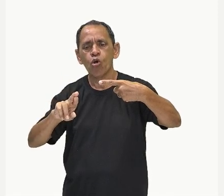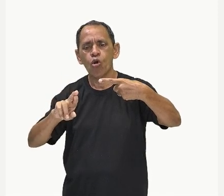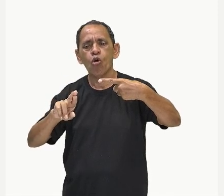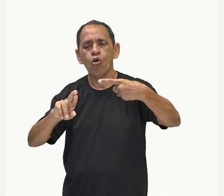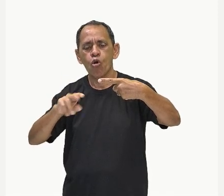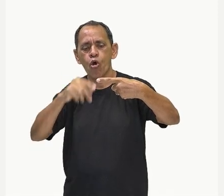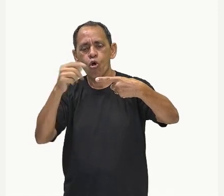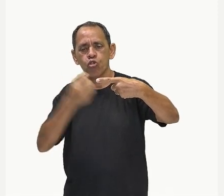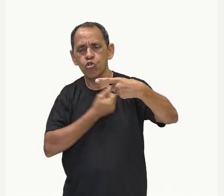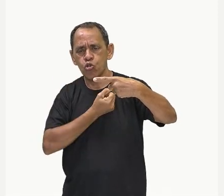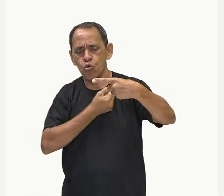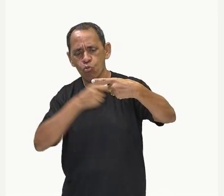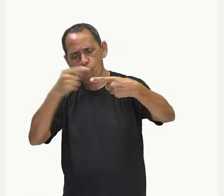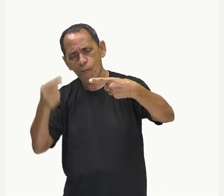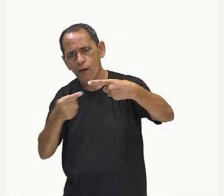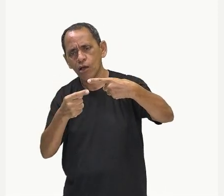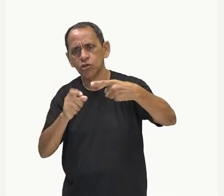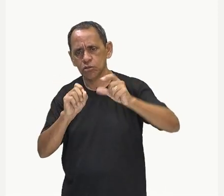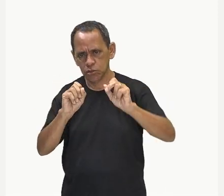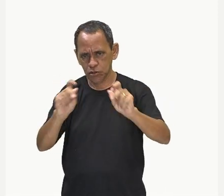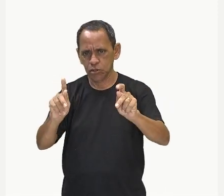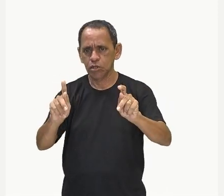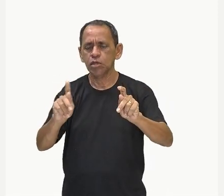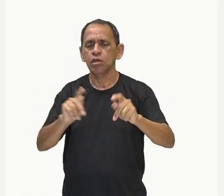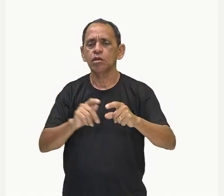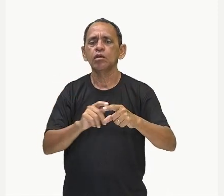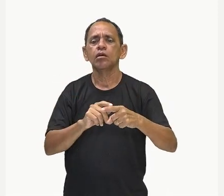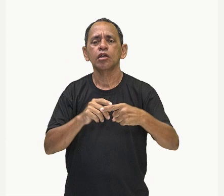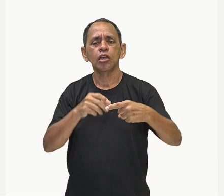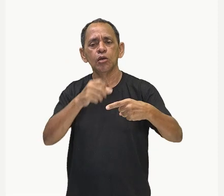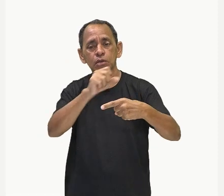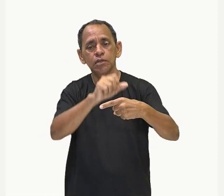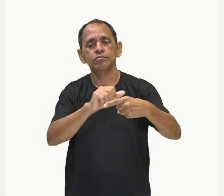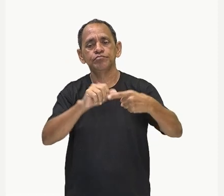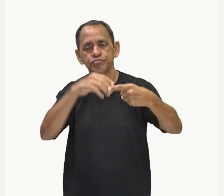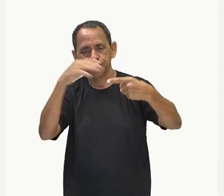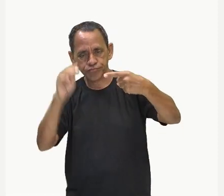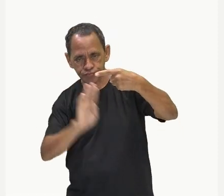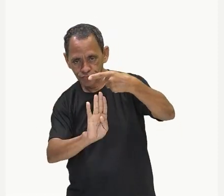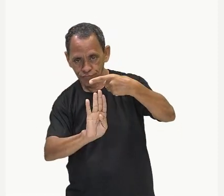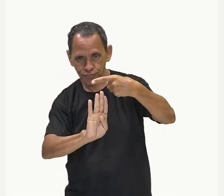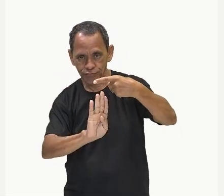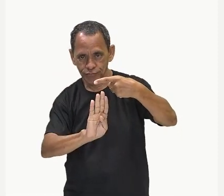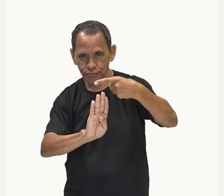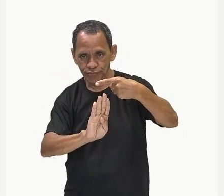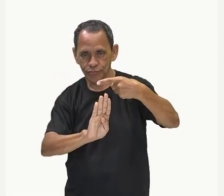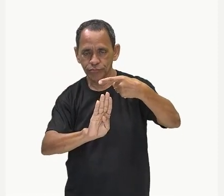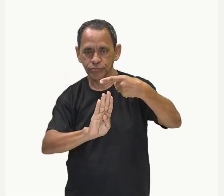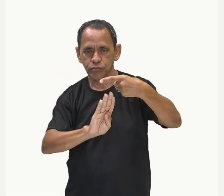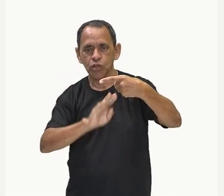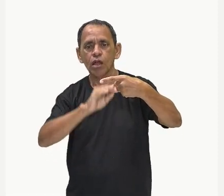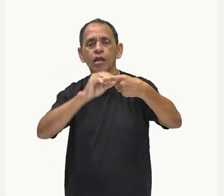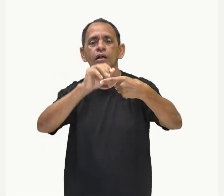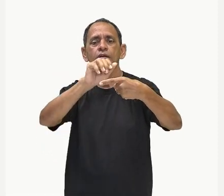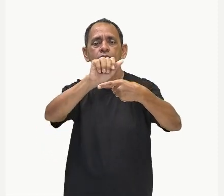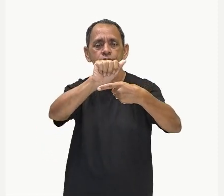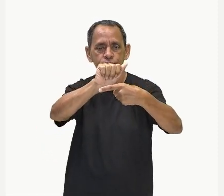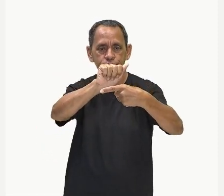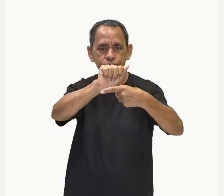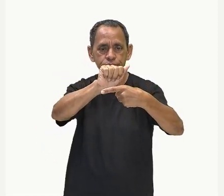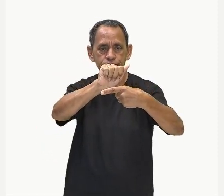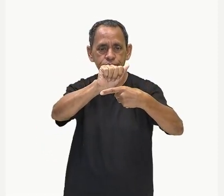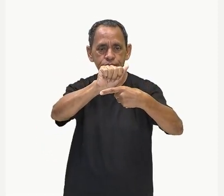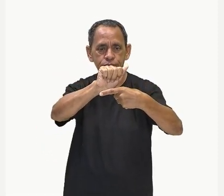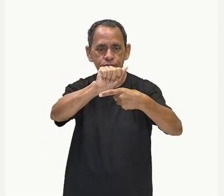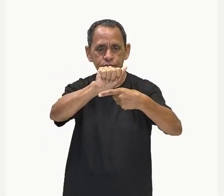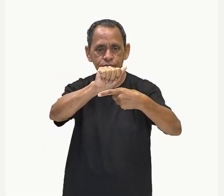na fração, ok? Que aqui nós representamos pela letra B. Então, número de cima, estamos representando